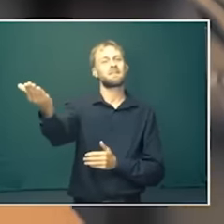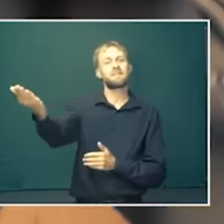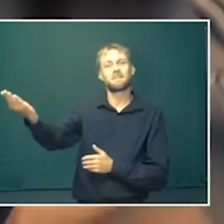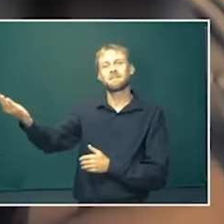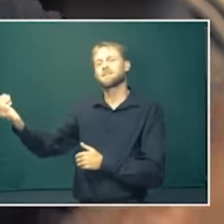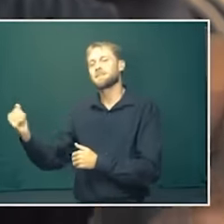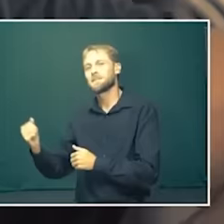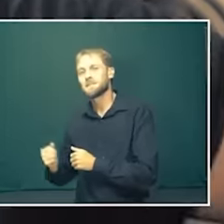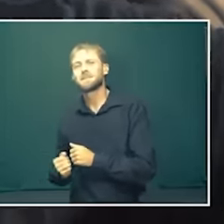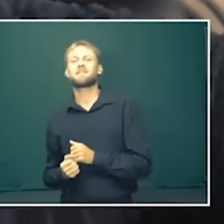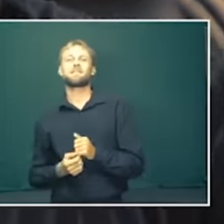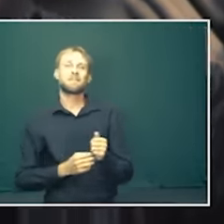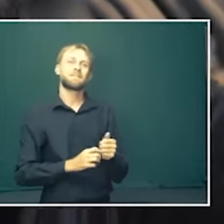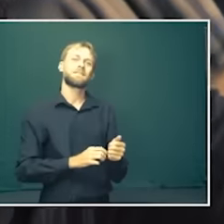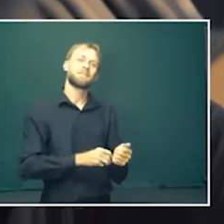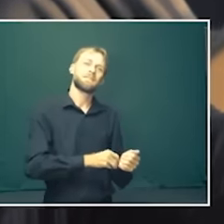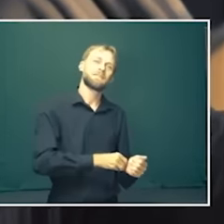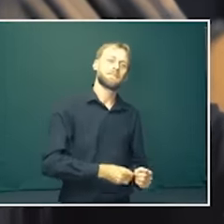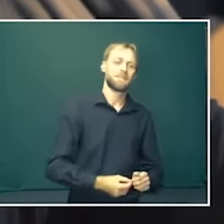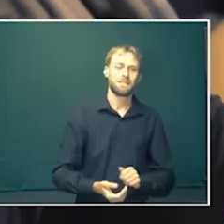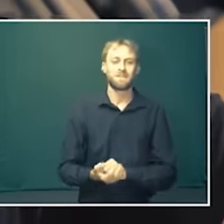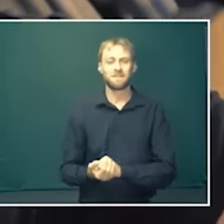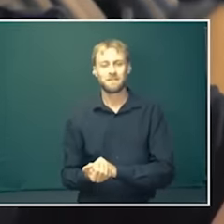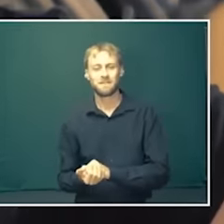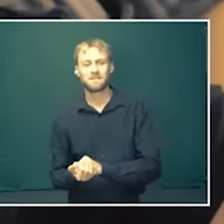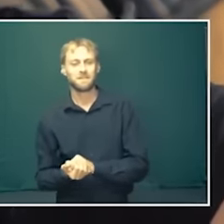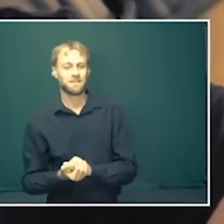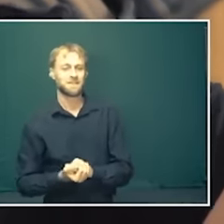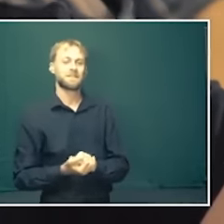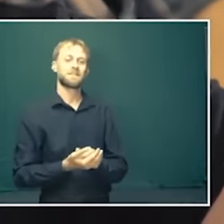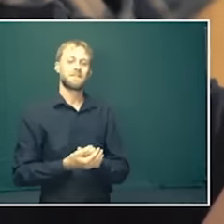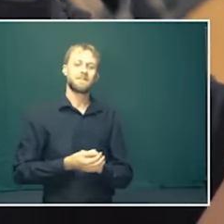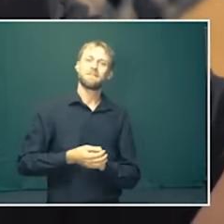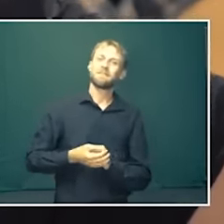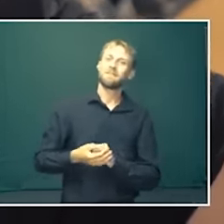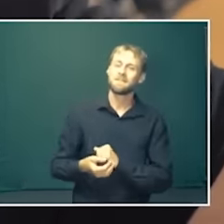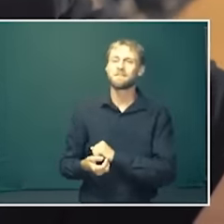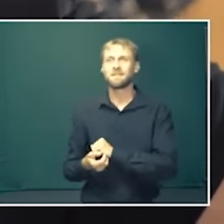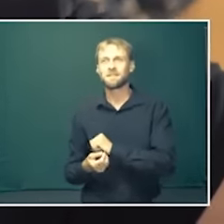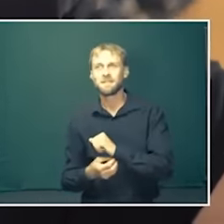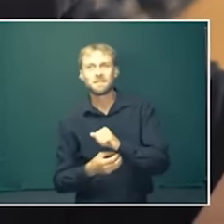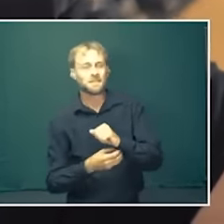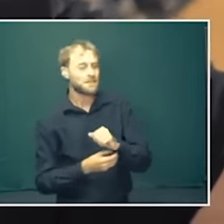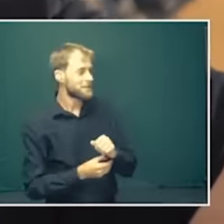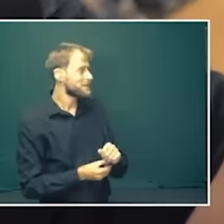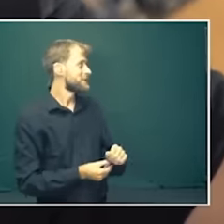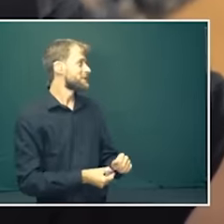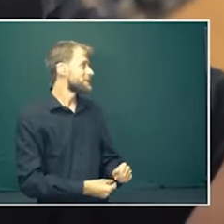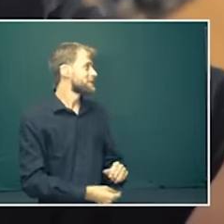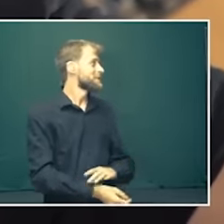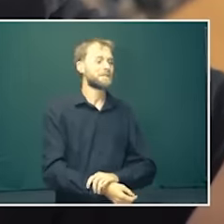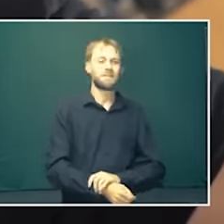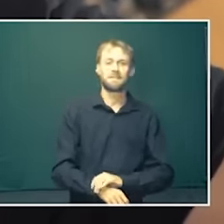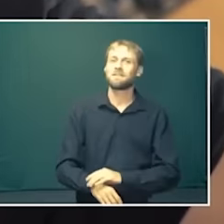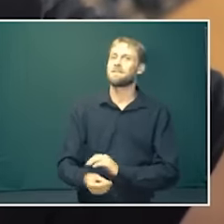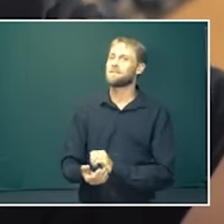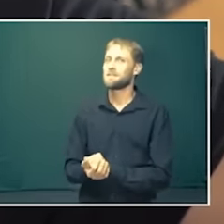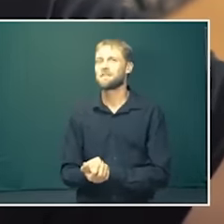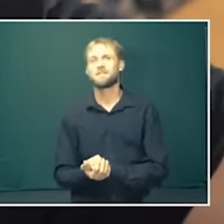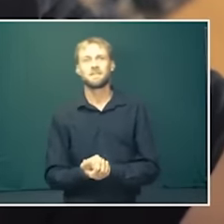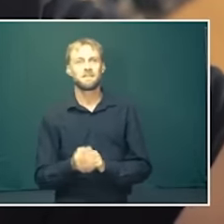Alô, doutor Guilherme, um beijo, chefão delivery, Celso Arruda, doutor Humberto, Pedro